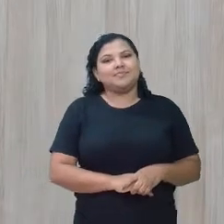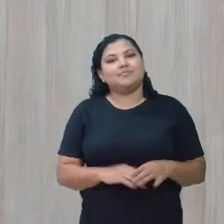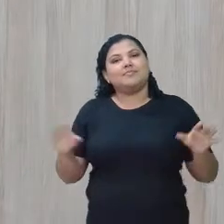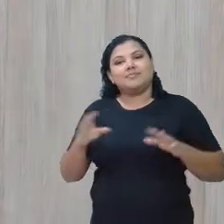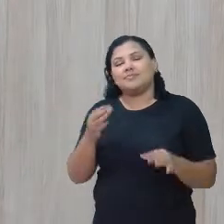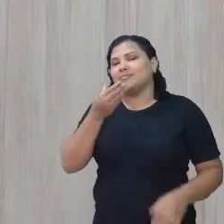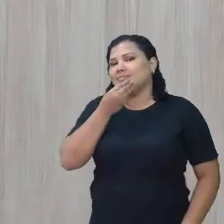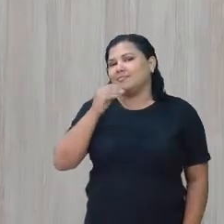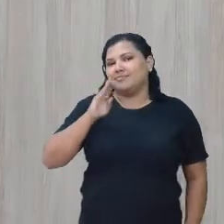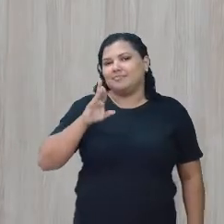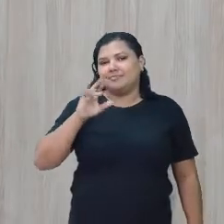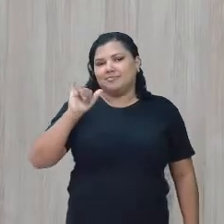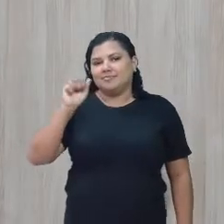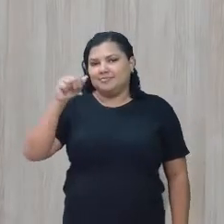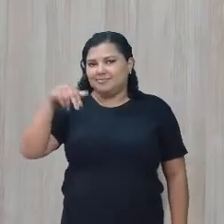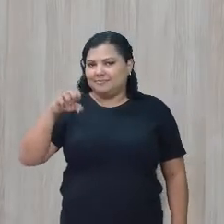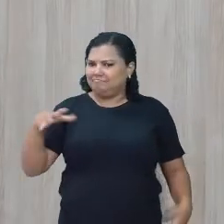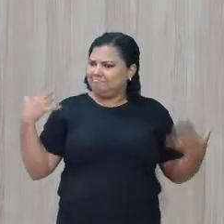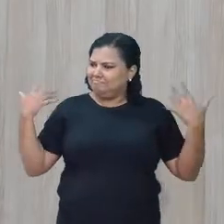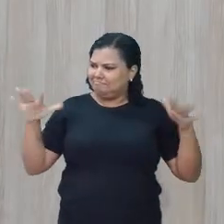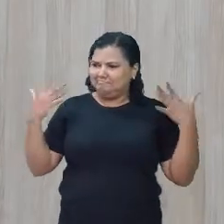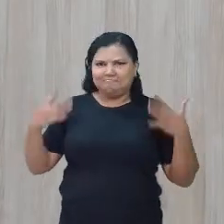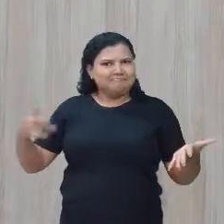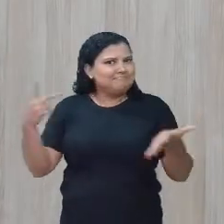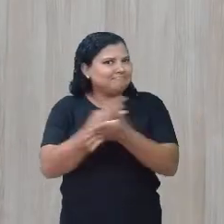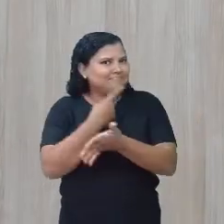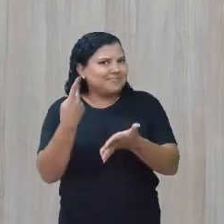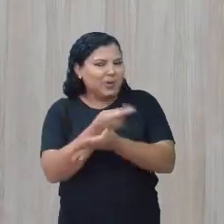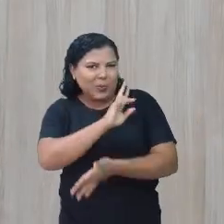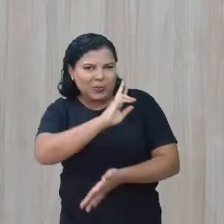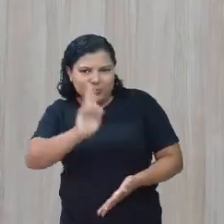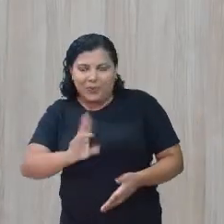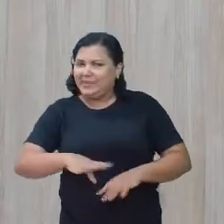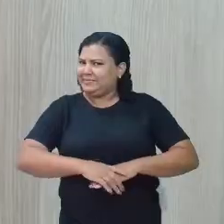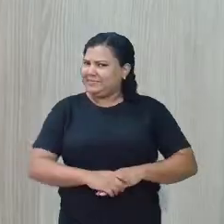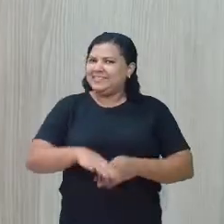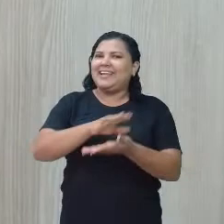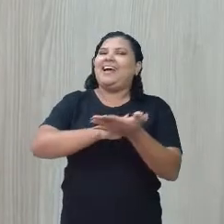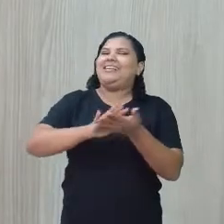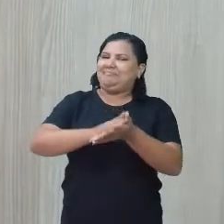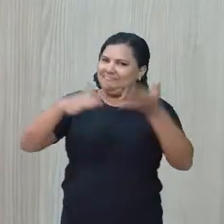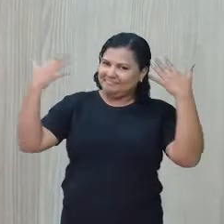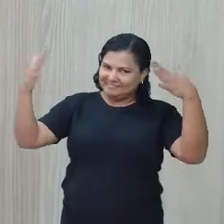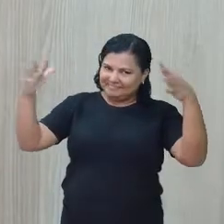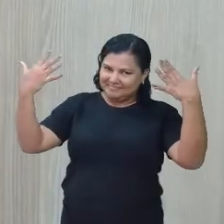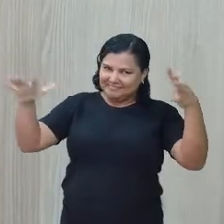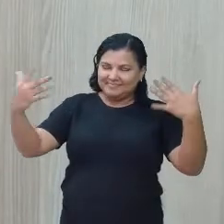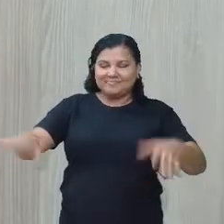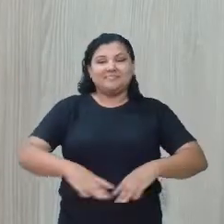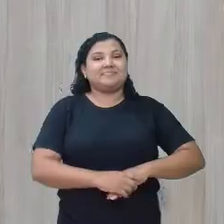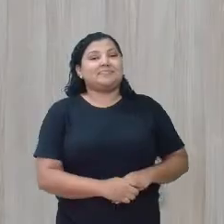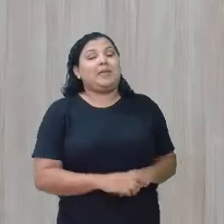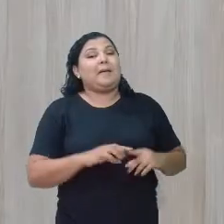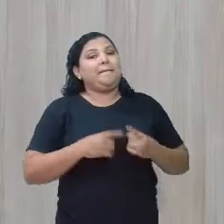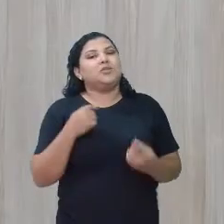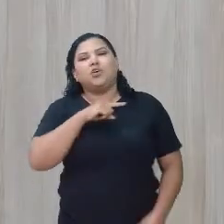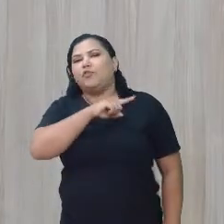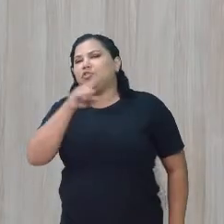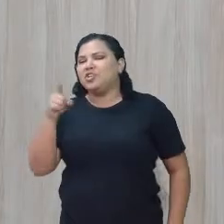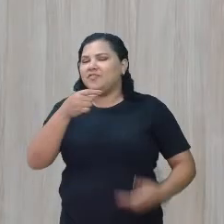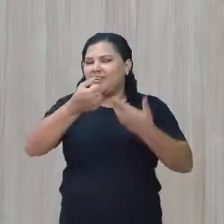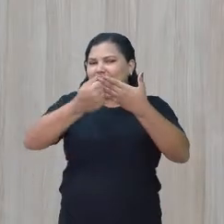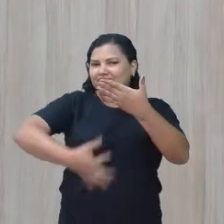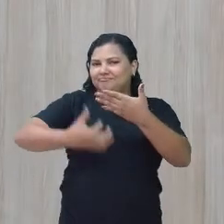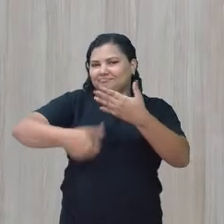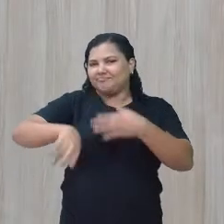Briane está de parabéns, né? Não errou o nome de ninguém. É, hoje não. Tá de parabéns, né? Mas assim, vocês vão falando aí